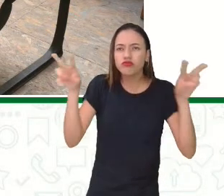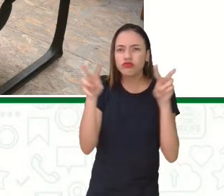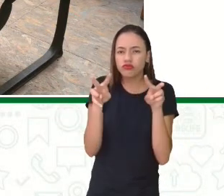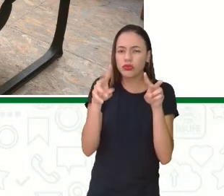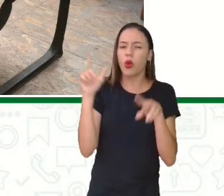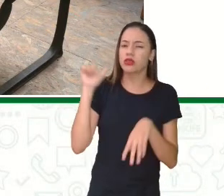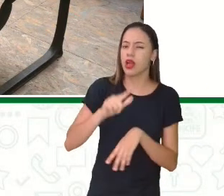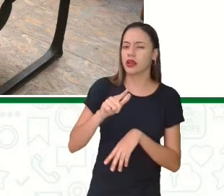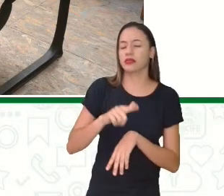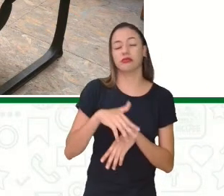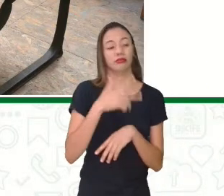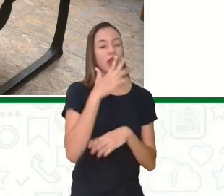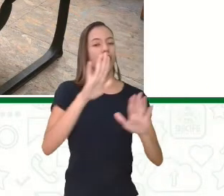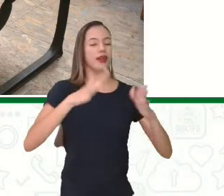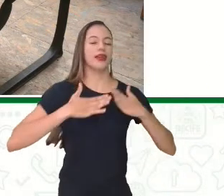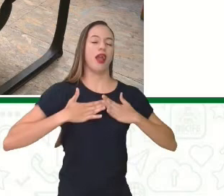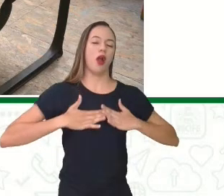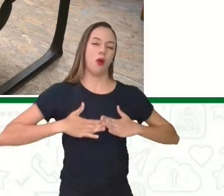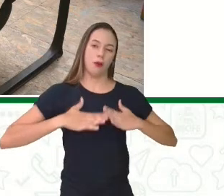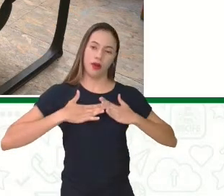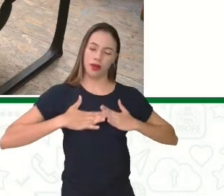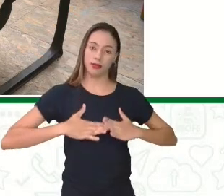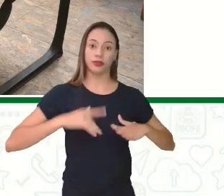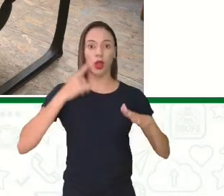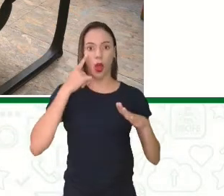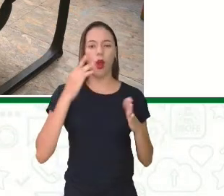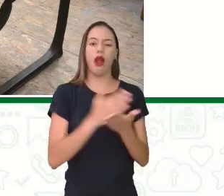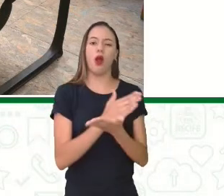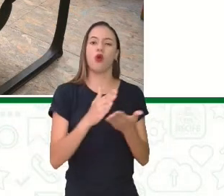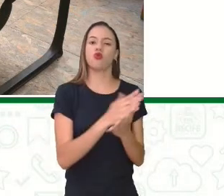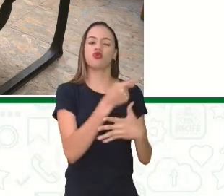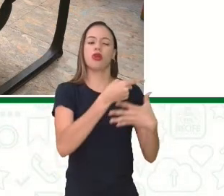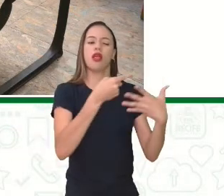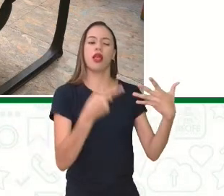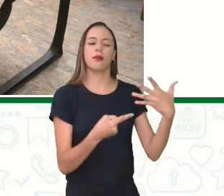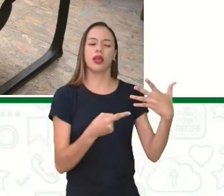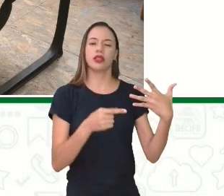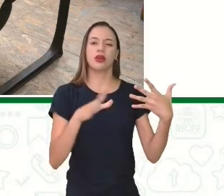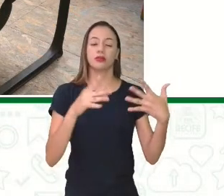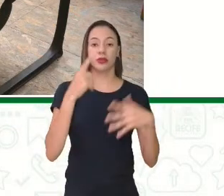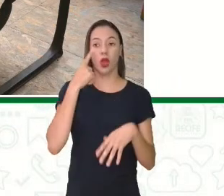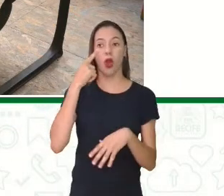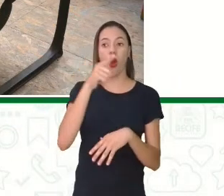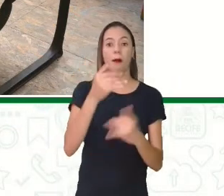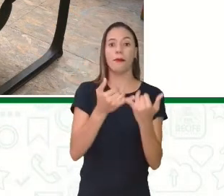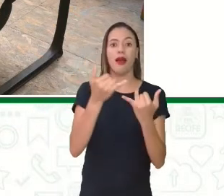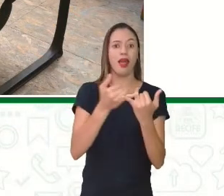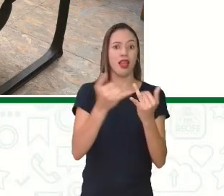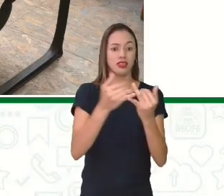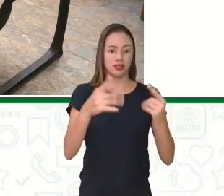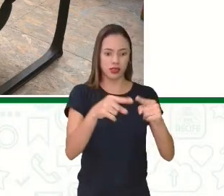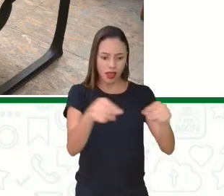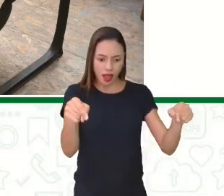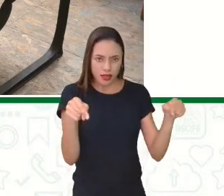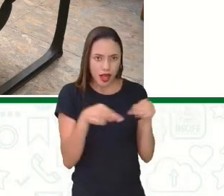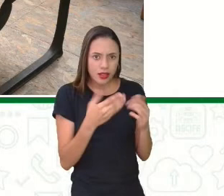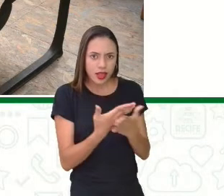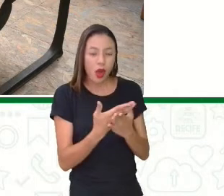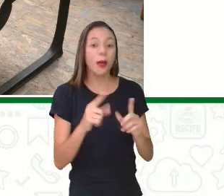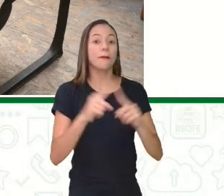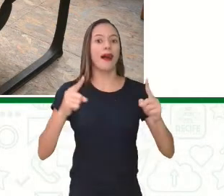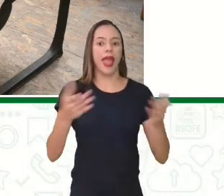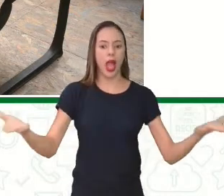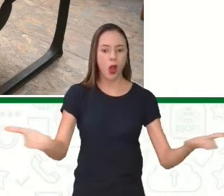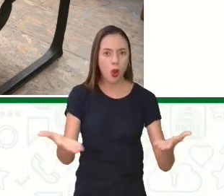Não, vamos devagarzinho. Vou dar Bora. aqui a vocês os elementos. De cara a gente vê que é o quê? Uma sala de aula, mas é desse Isso. tempo essa sala de aula,